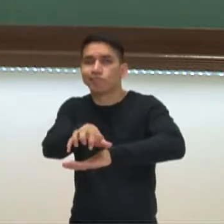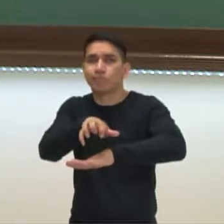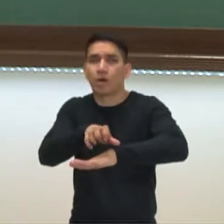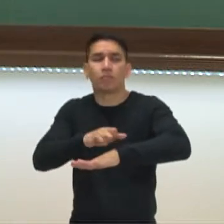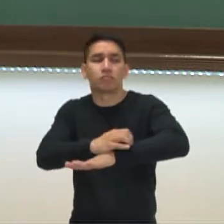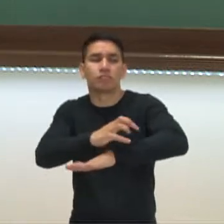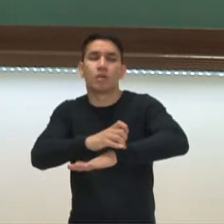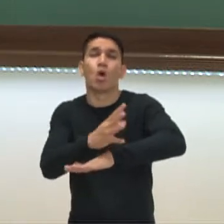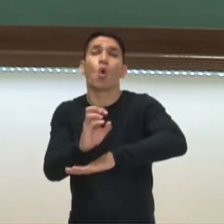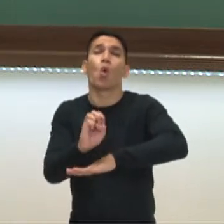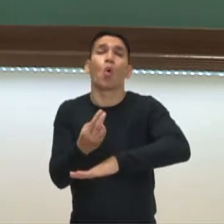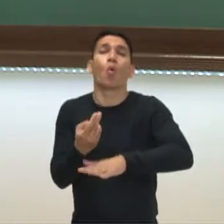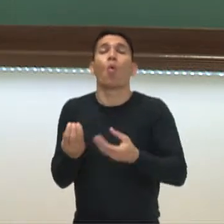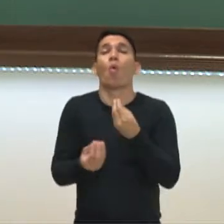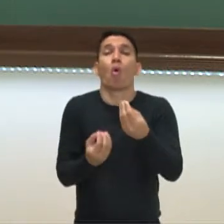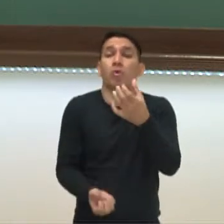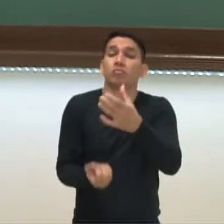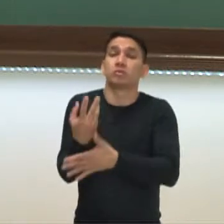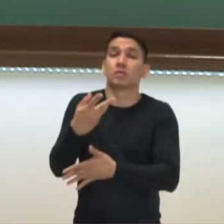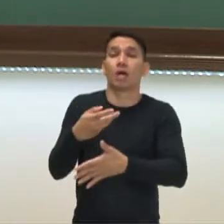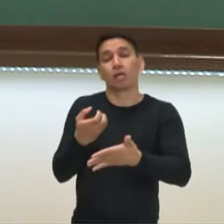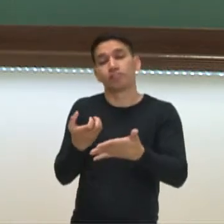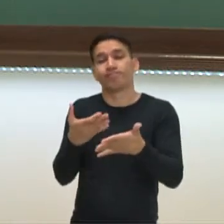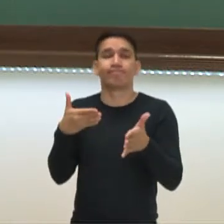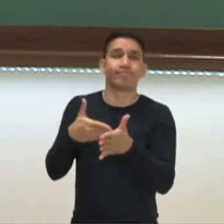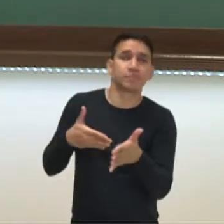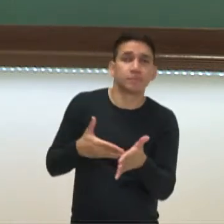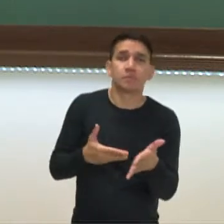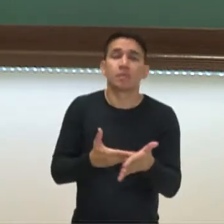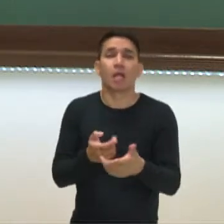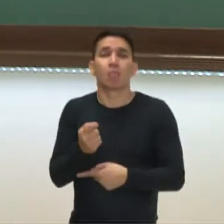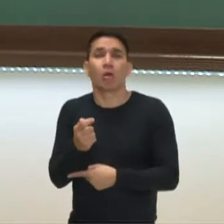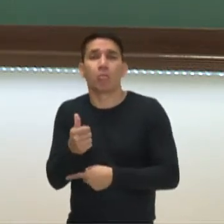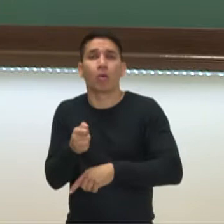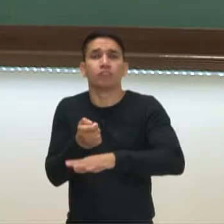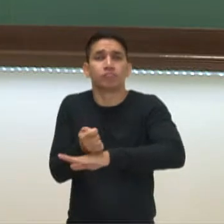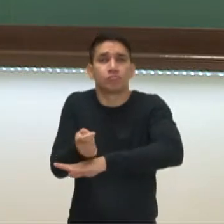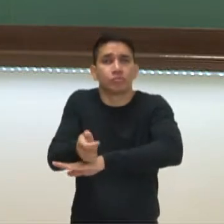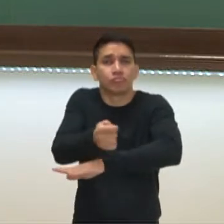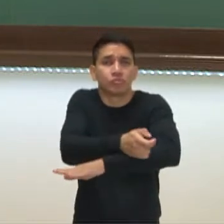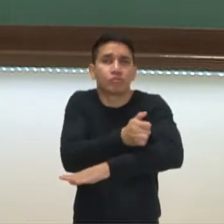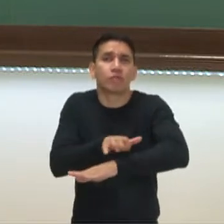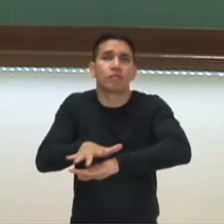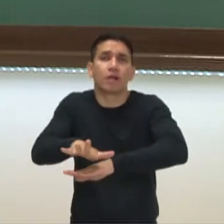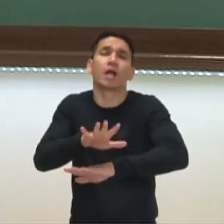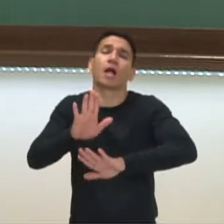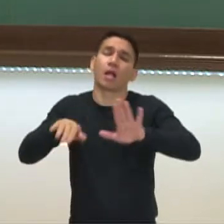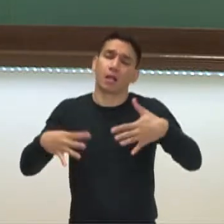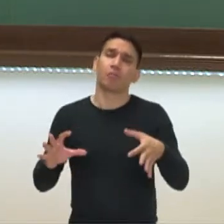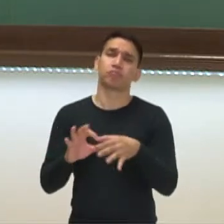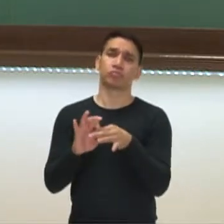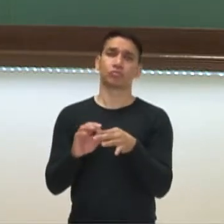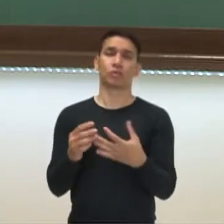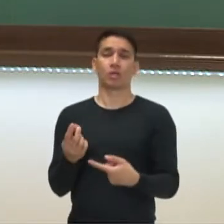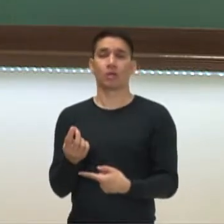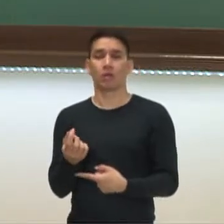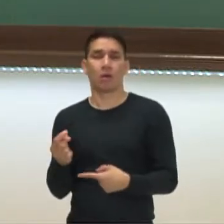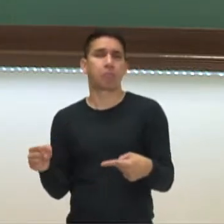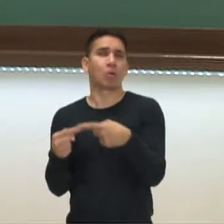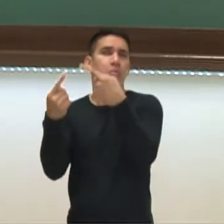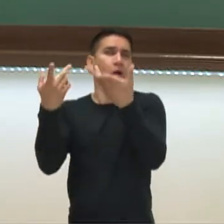criar resistências elétricas com determinados valores. E é muito importante também para a engenharia, construir o que